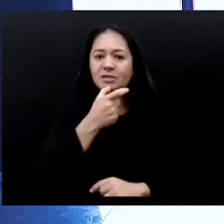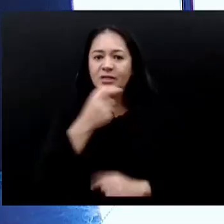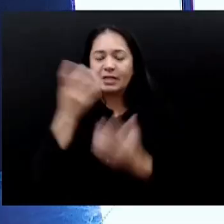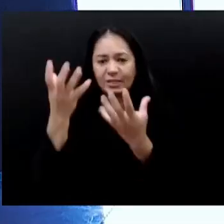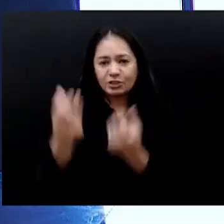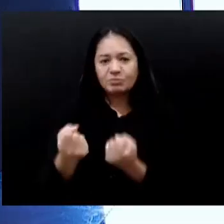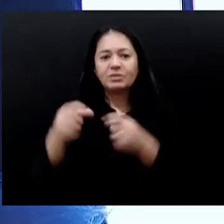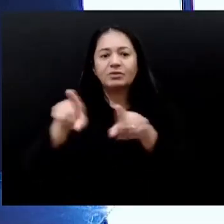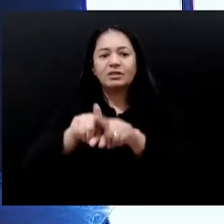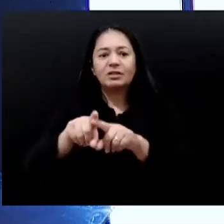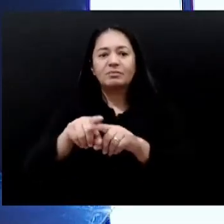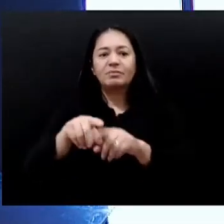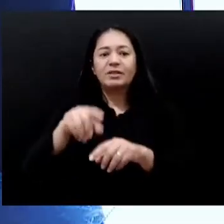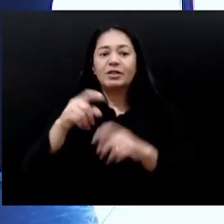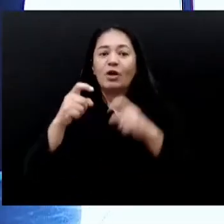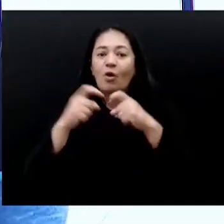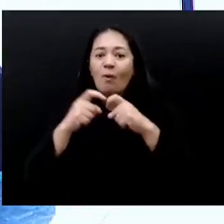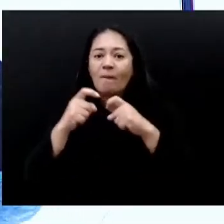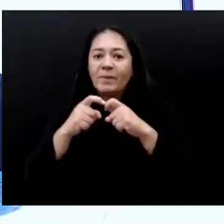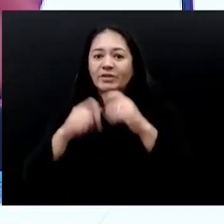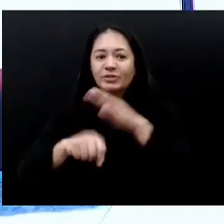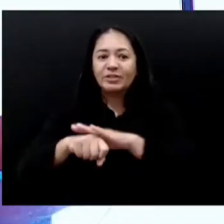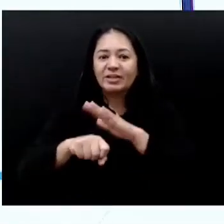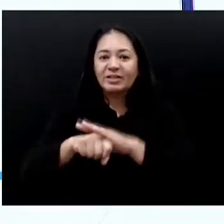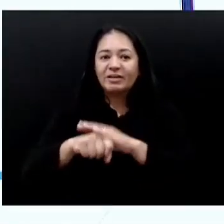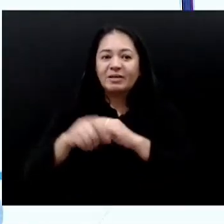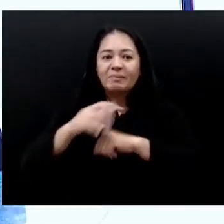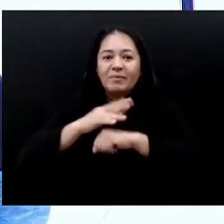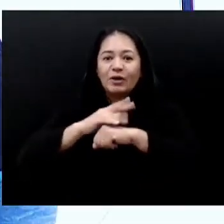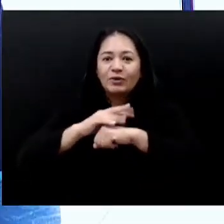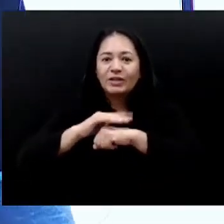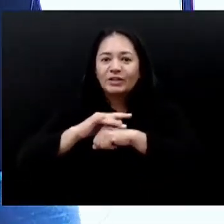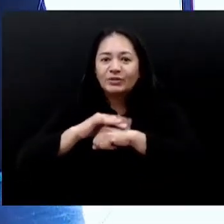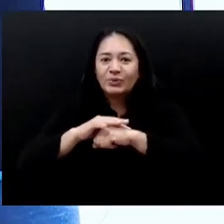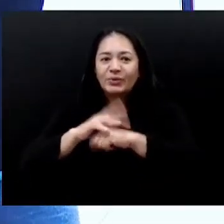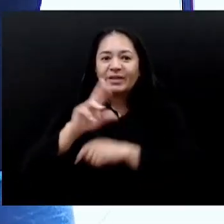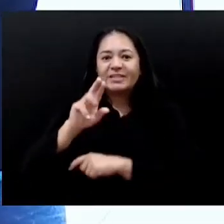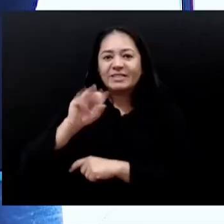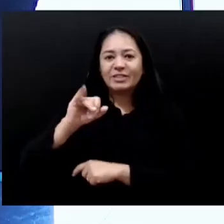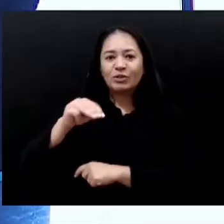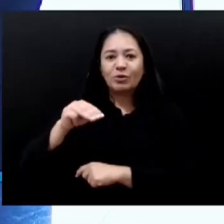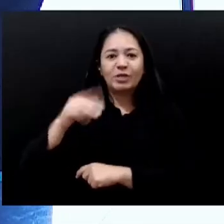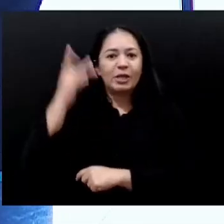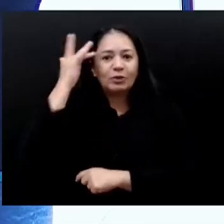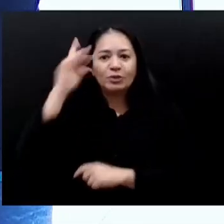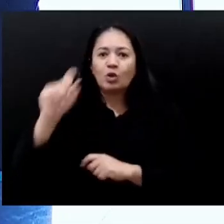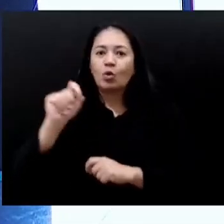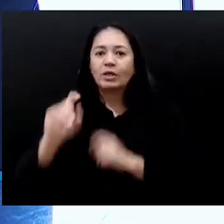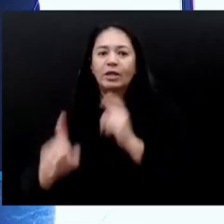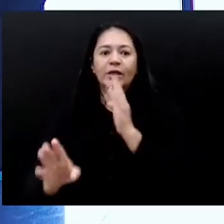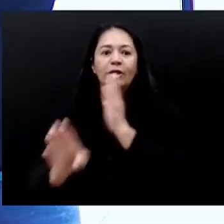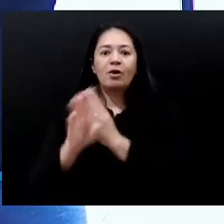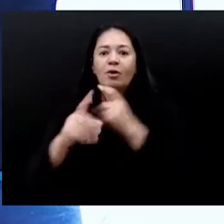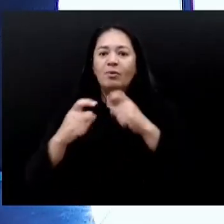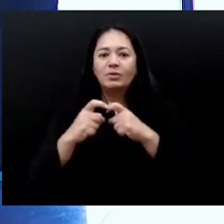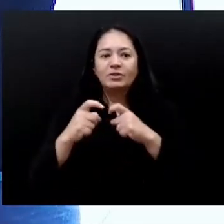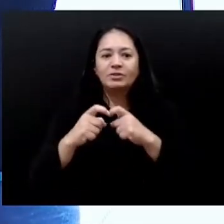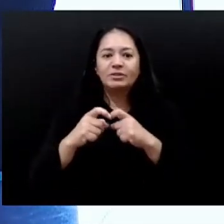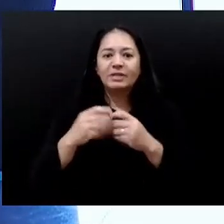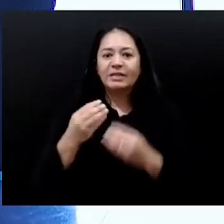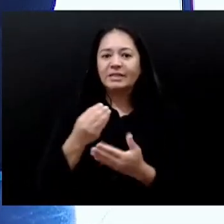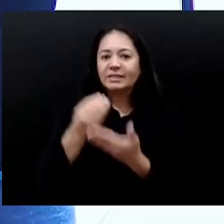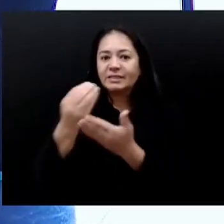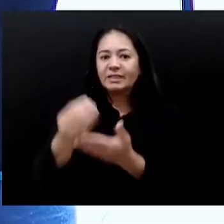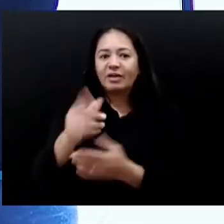tratar doenças renais. A verdade é essa, não sei o que o médico achou lá, ele dava o gin para os pacientes que tinham problema